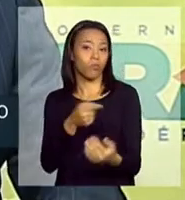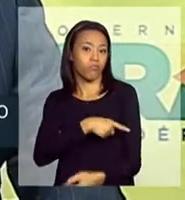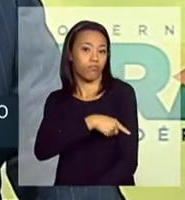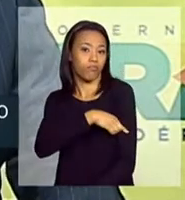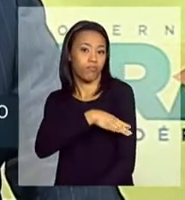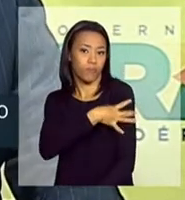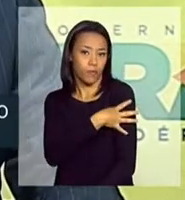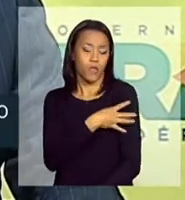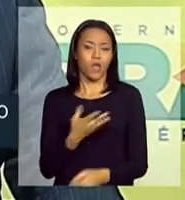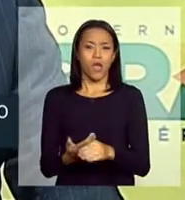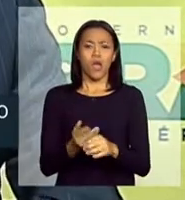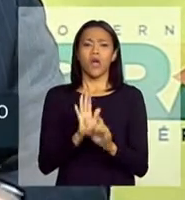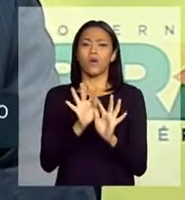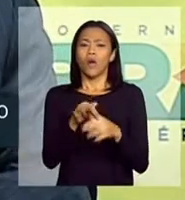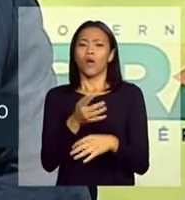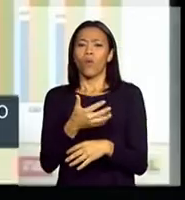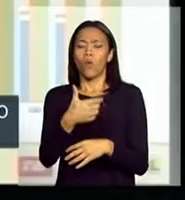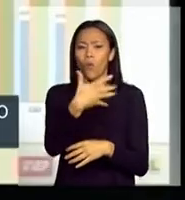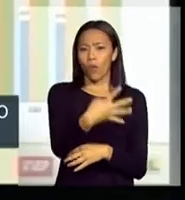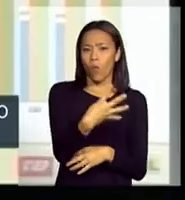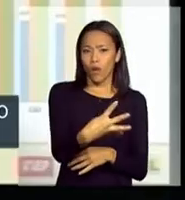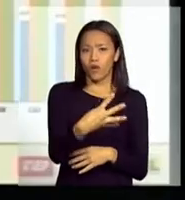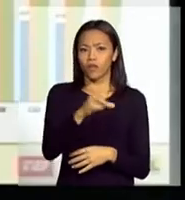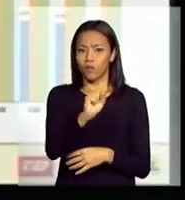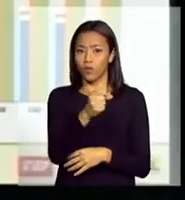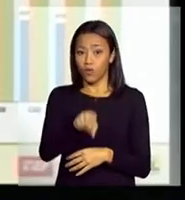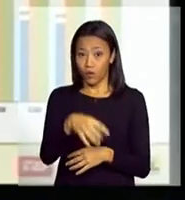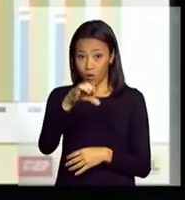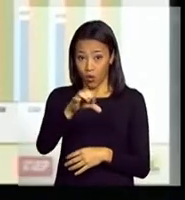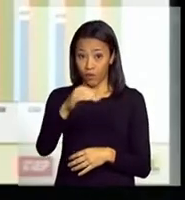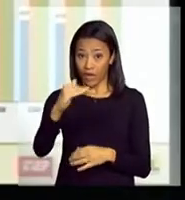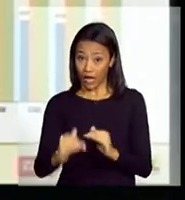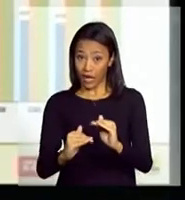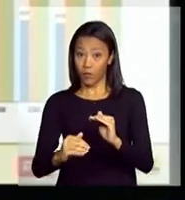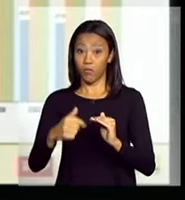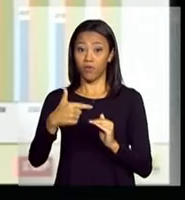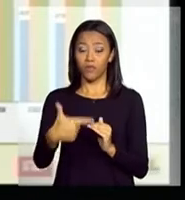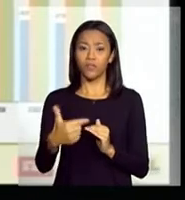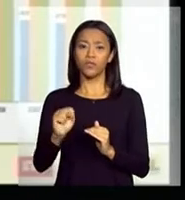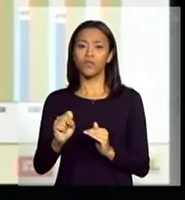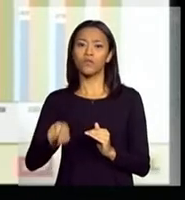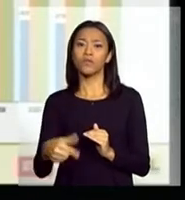era 48,9 e caiu para 28,2